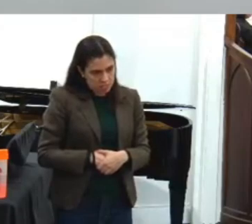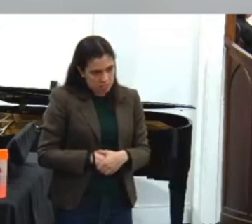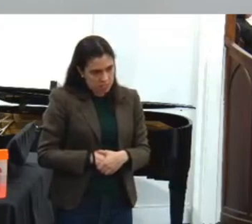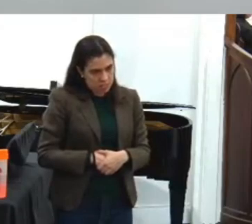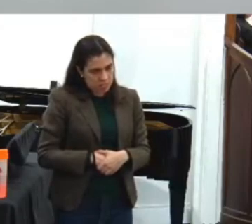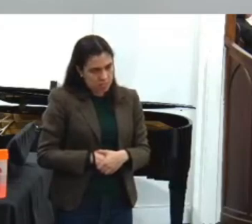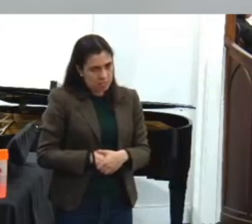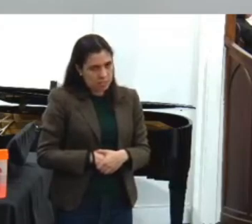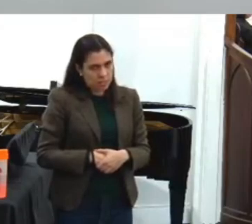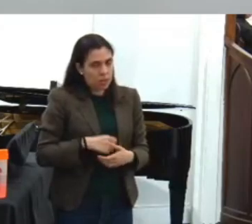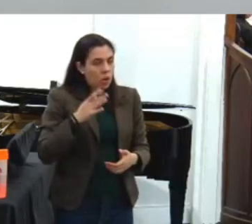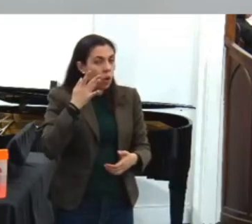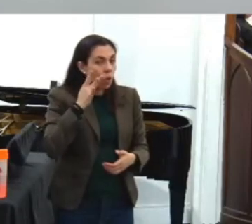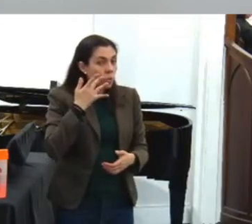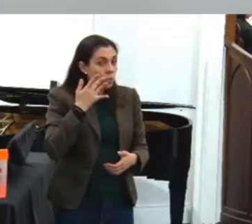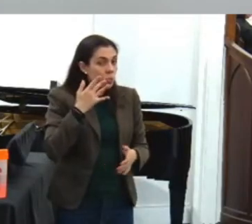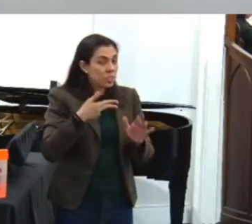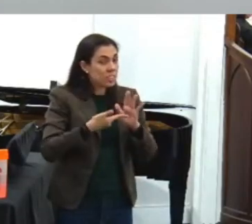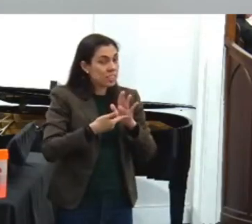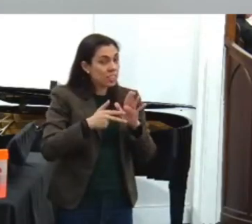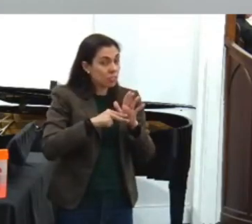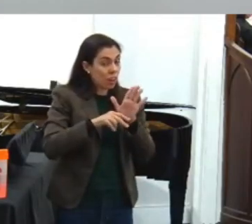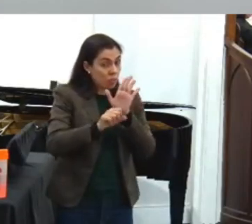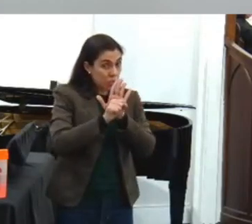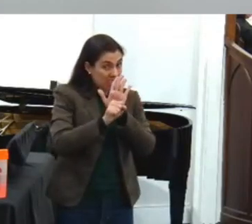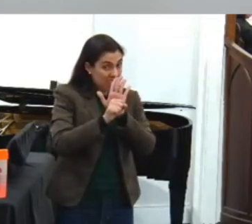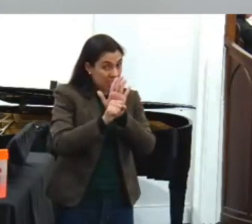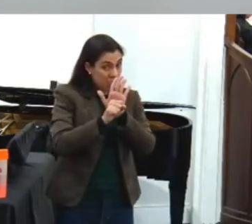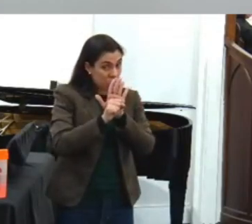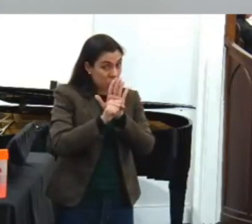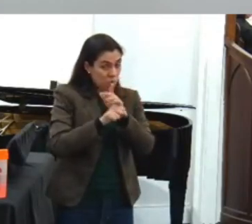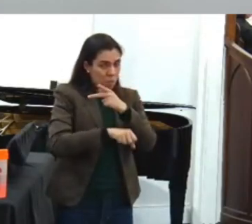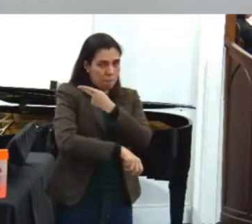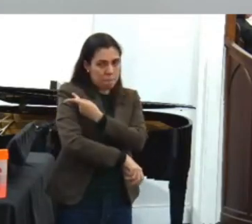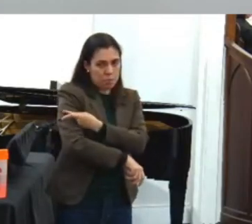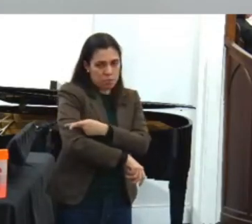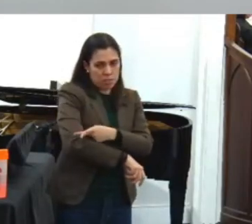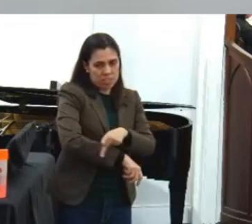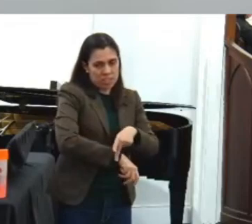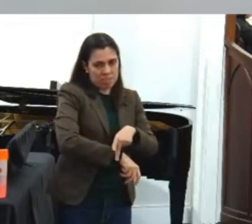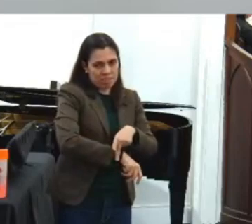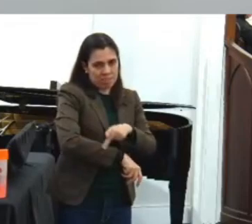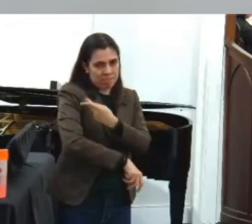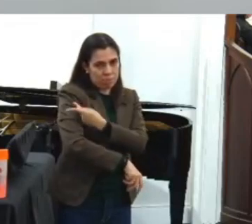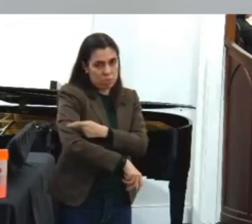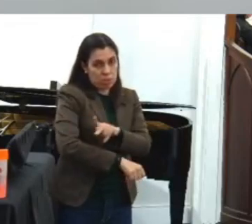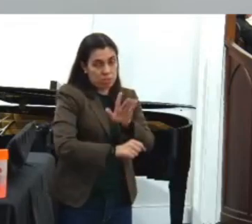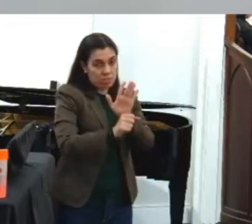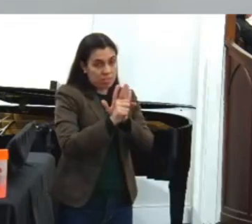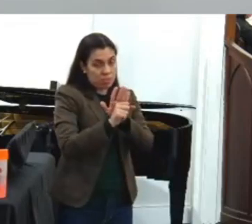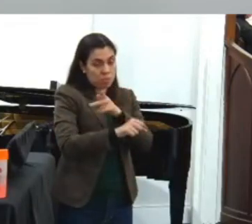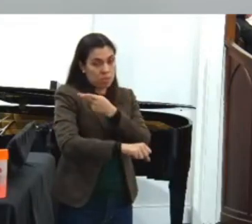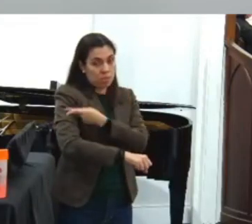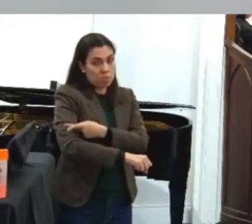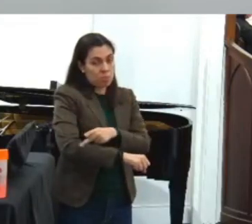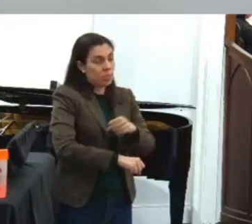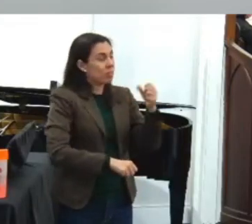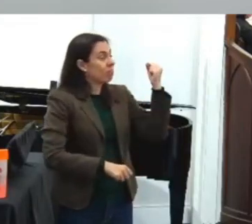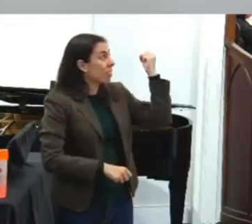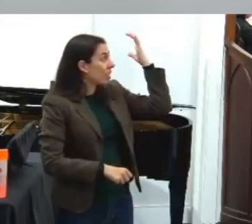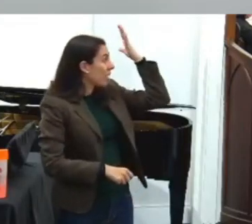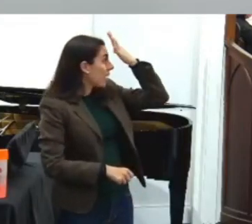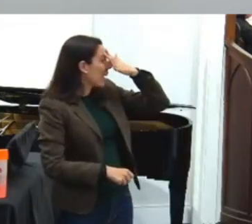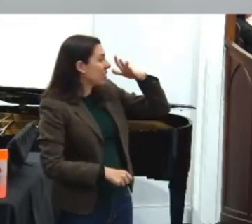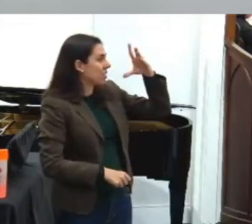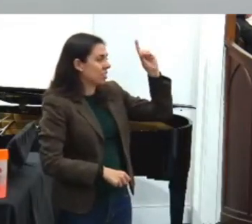de pureza. Eis aqui a expressão da graça de Deus. Não é com o poder